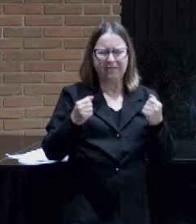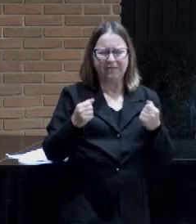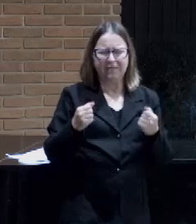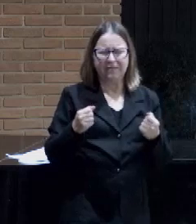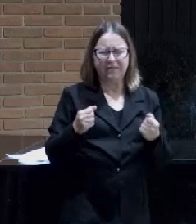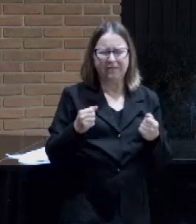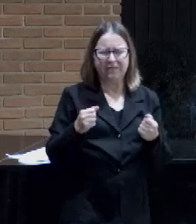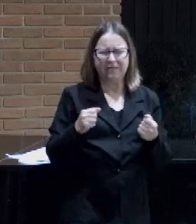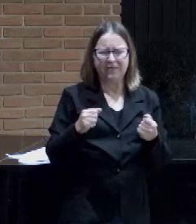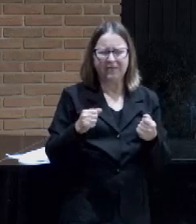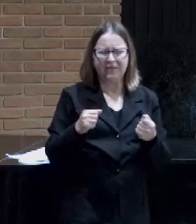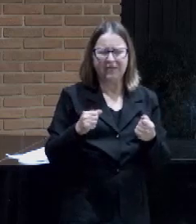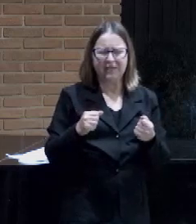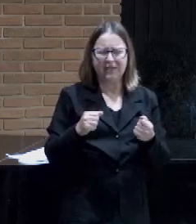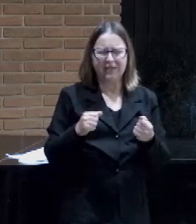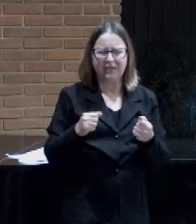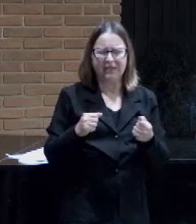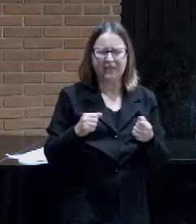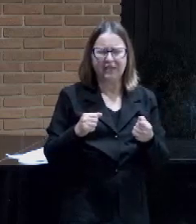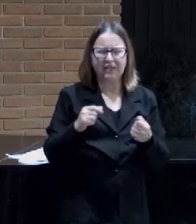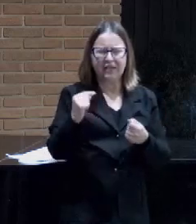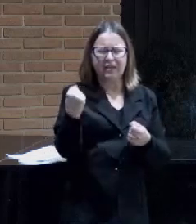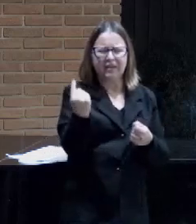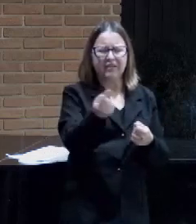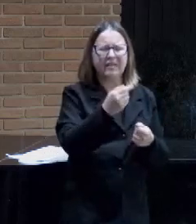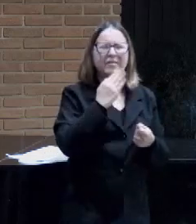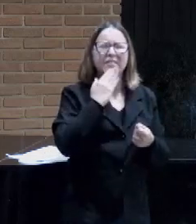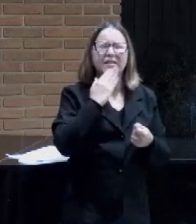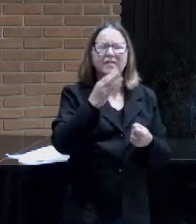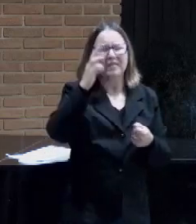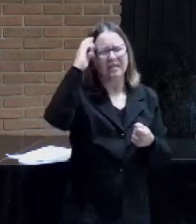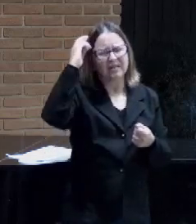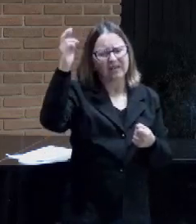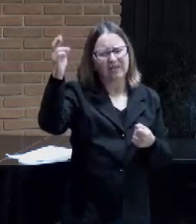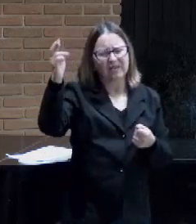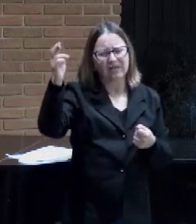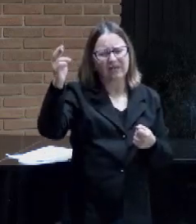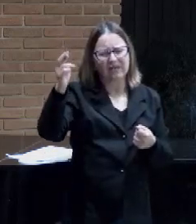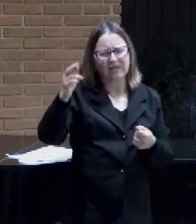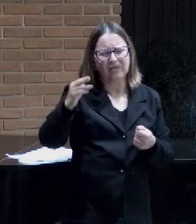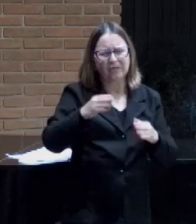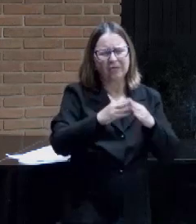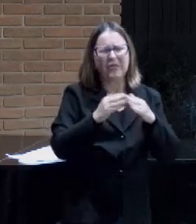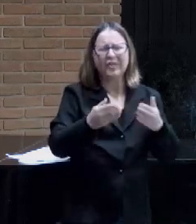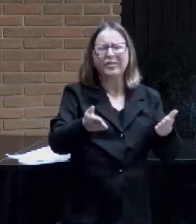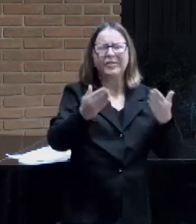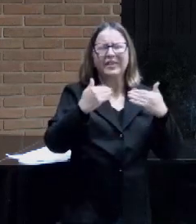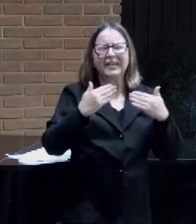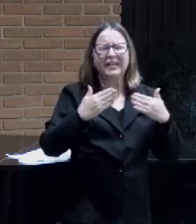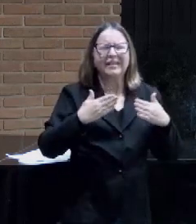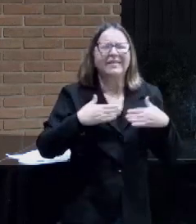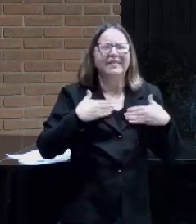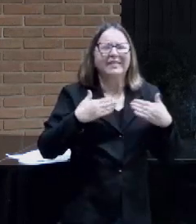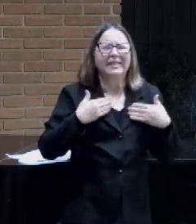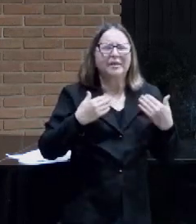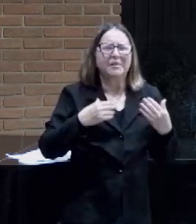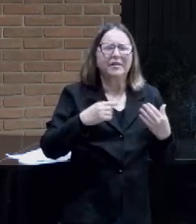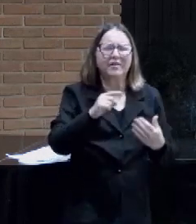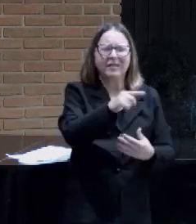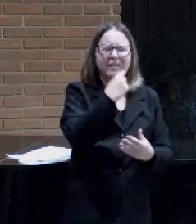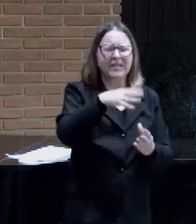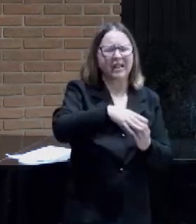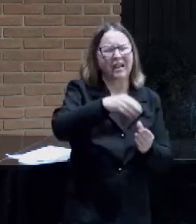dando vida. A gente pede, Senhor, que o Senhor nos dê contentamento do fundo da nossa alma, independente da